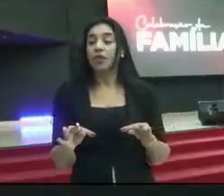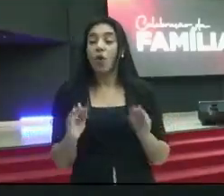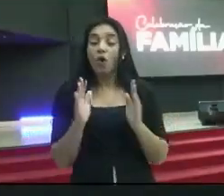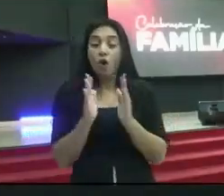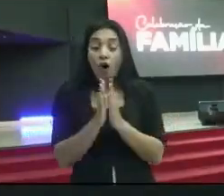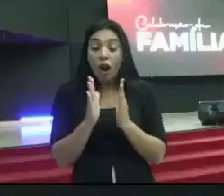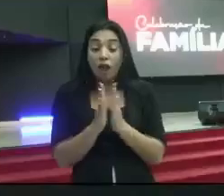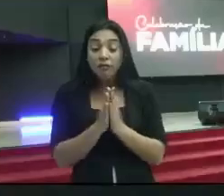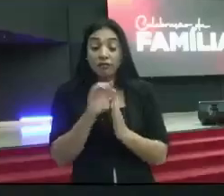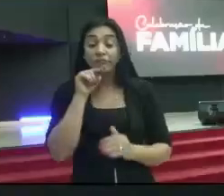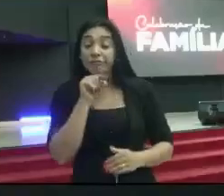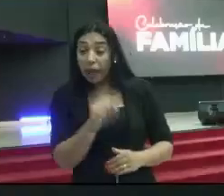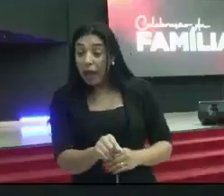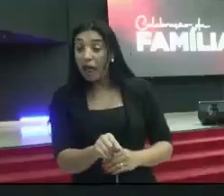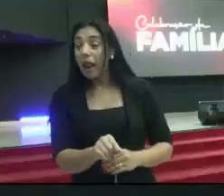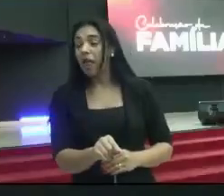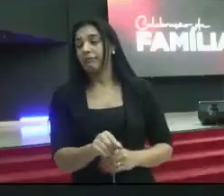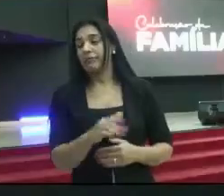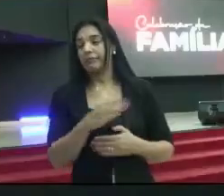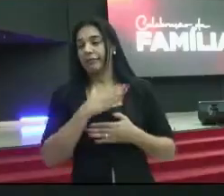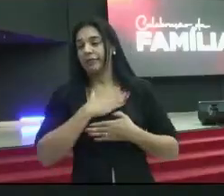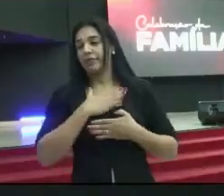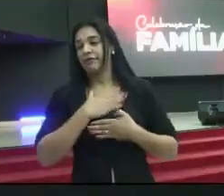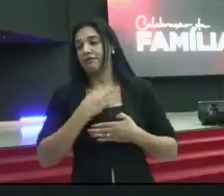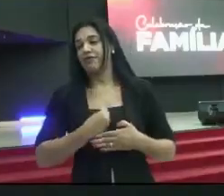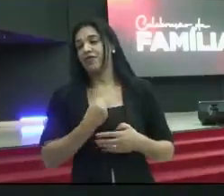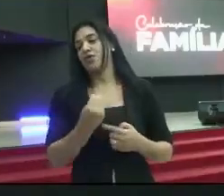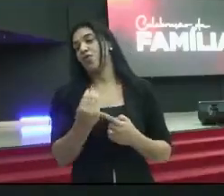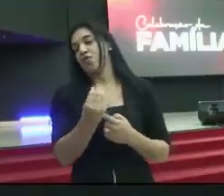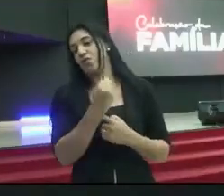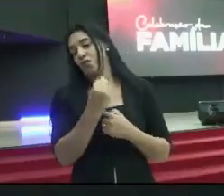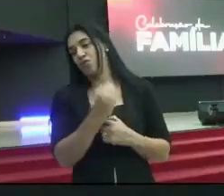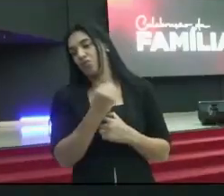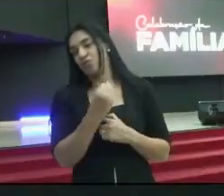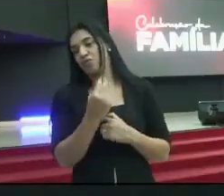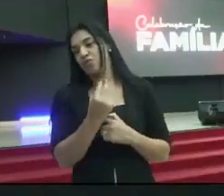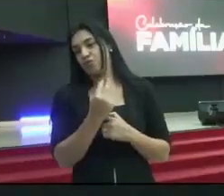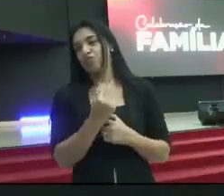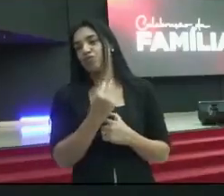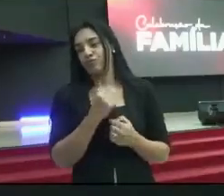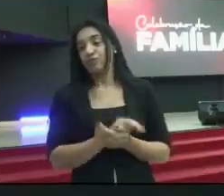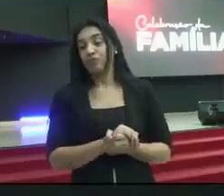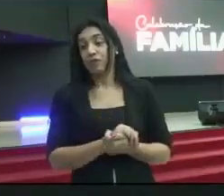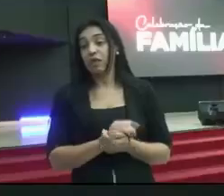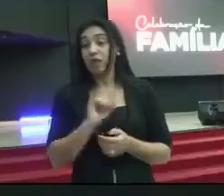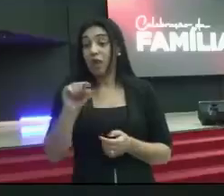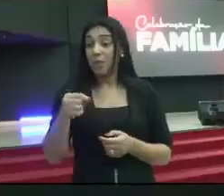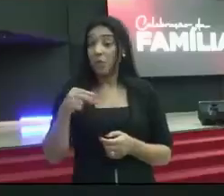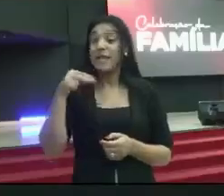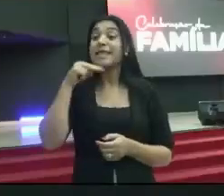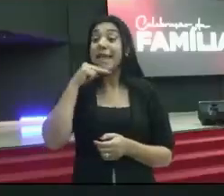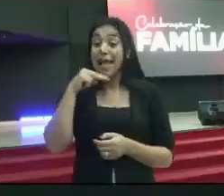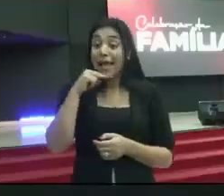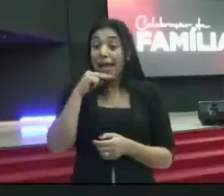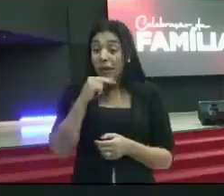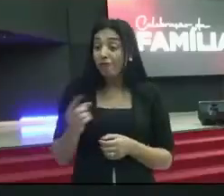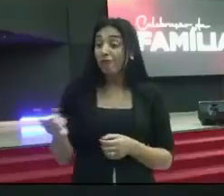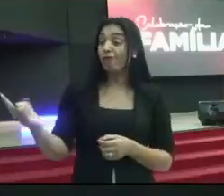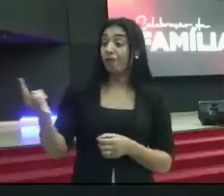Foram as orações dela que me preservaram. Depois vieram os